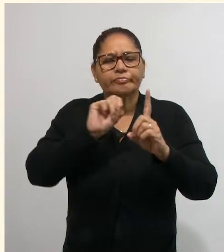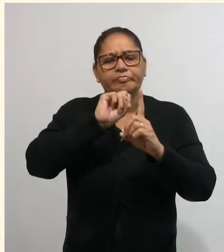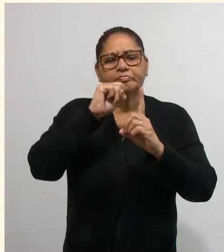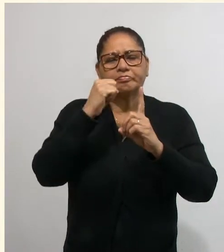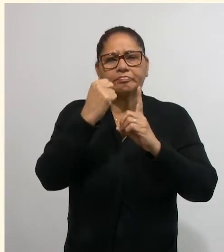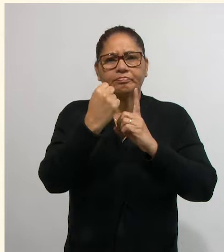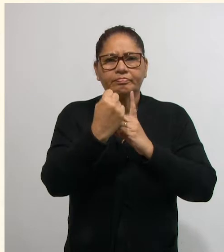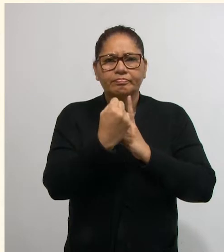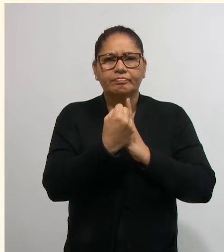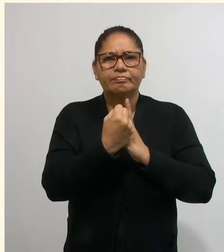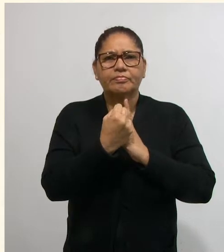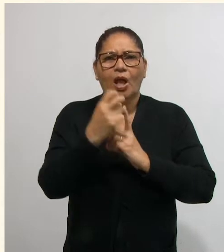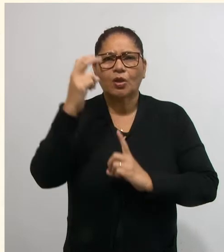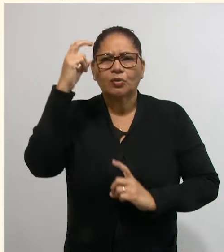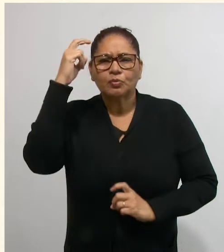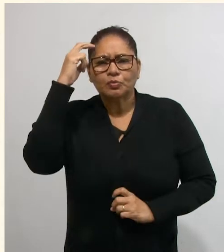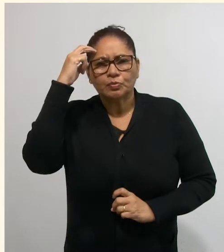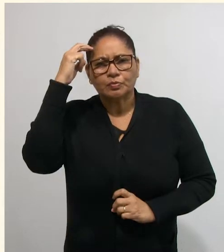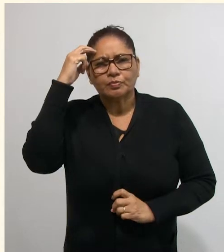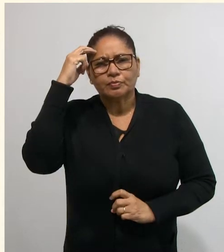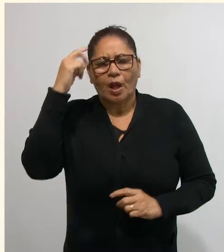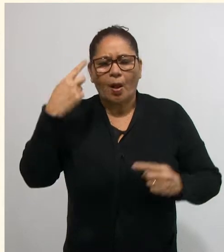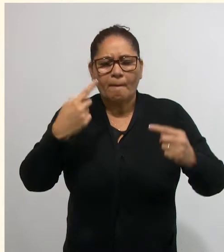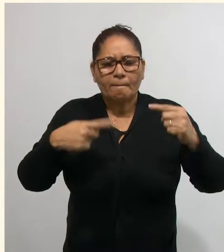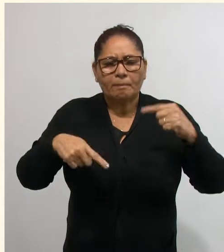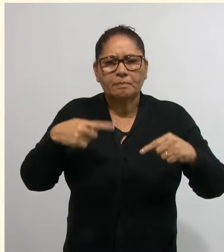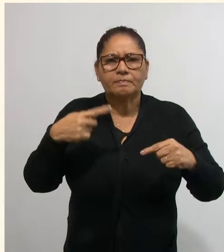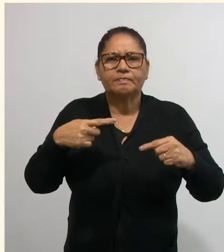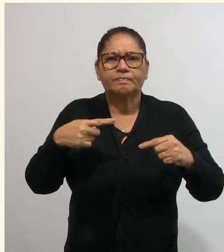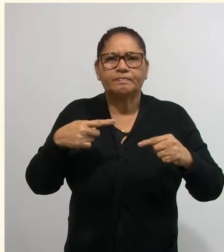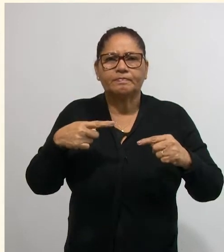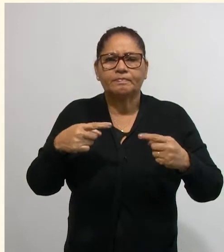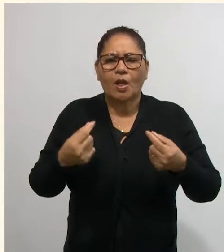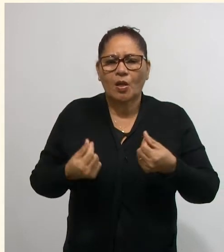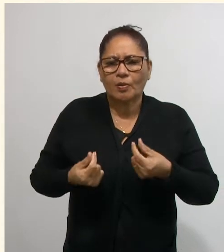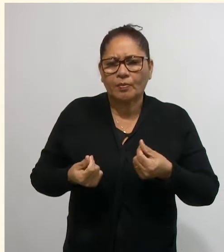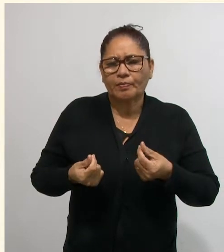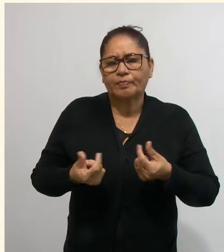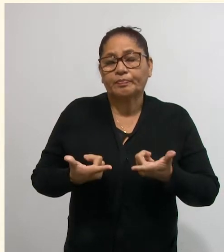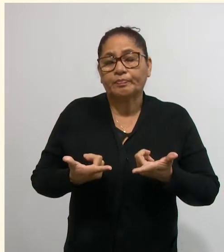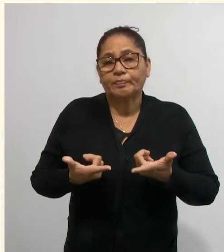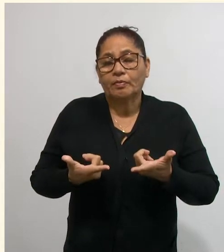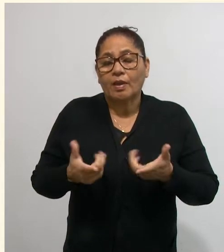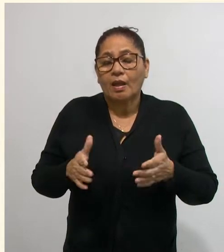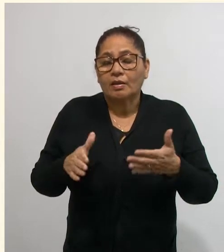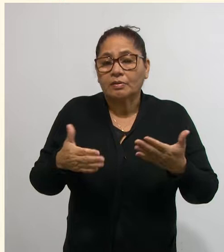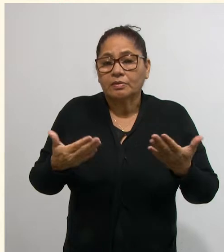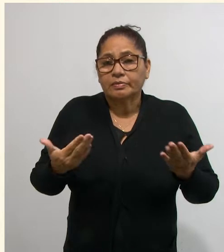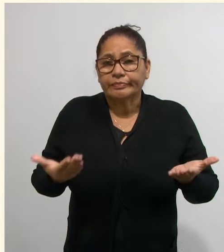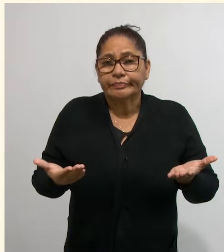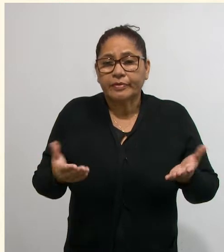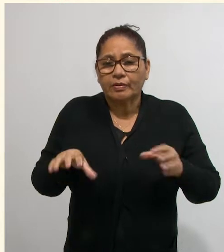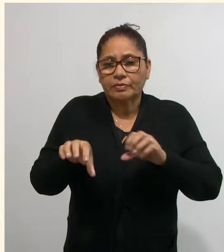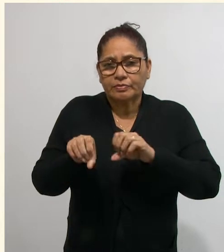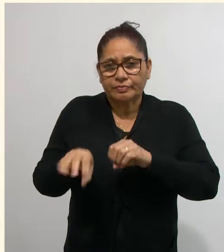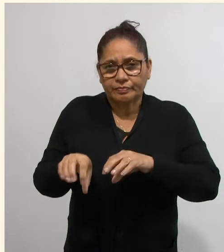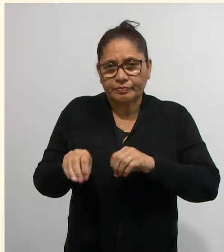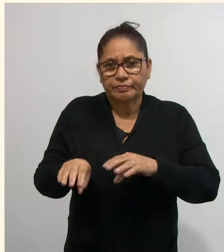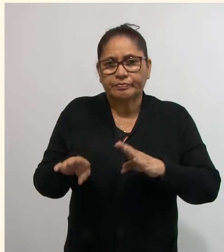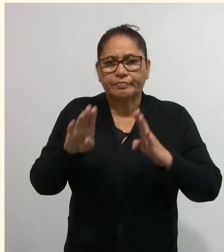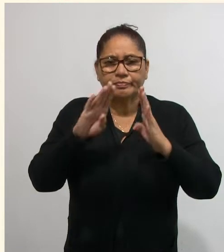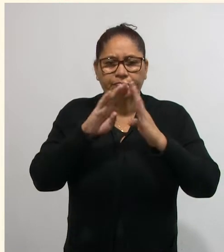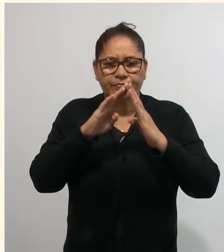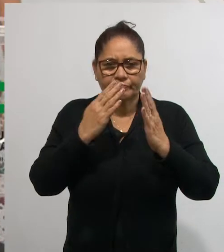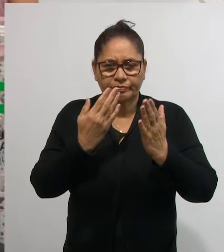sociais, culturais, políticas e econômicas. Então, essa educação e educação